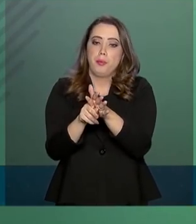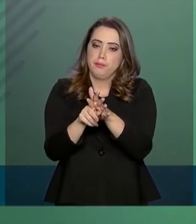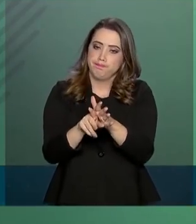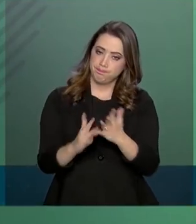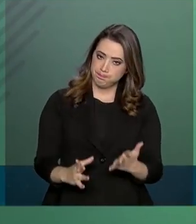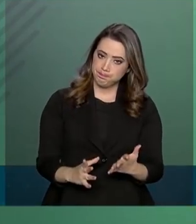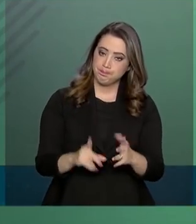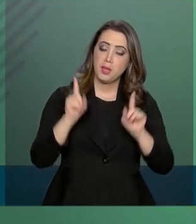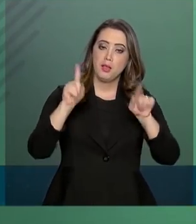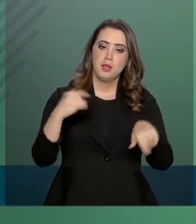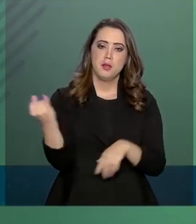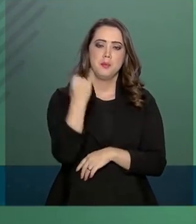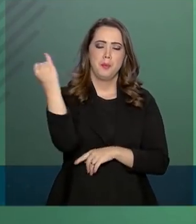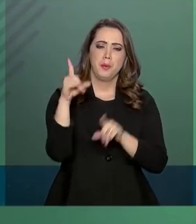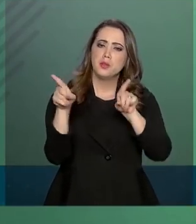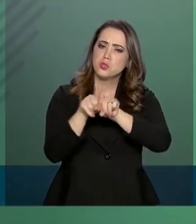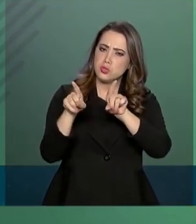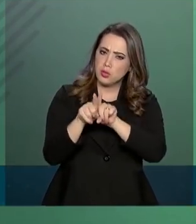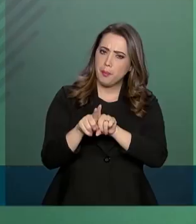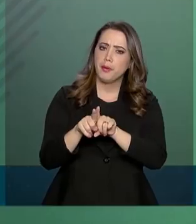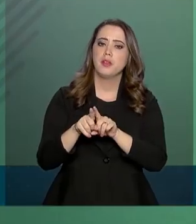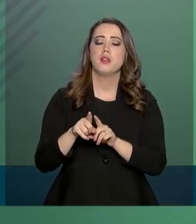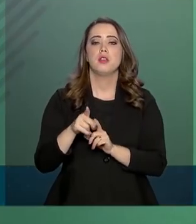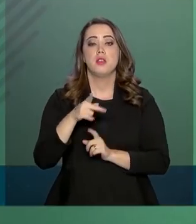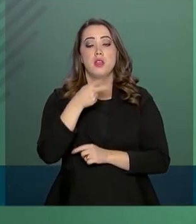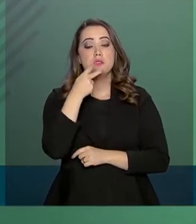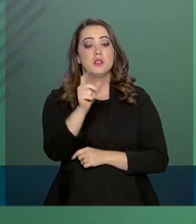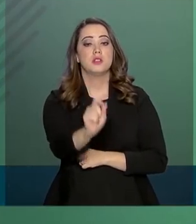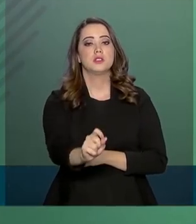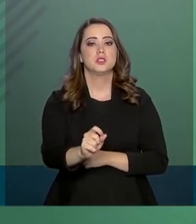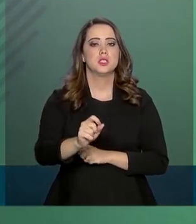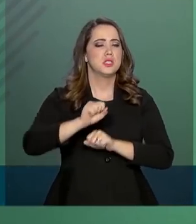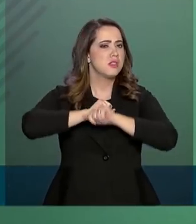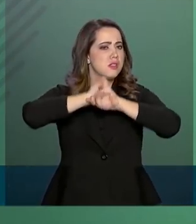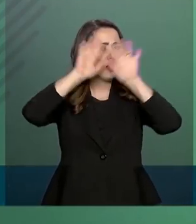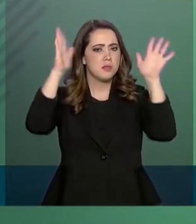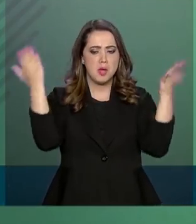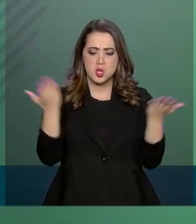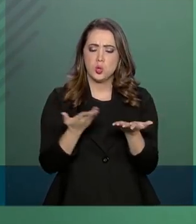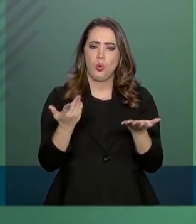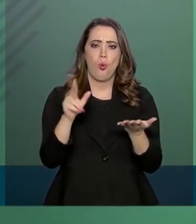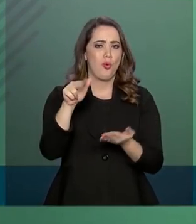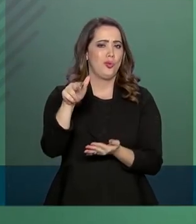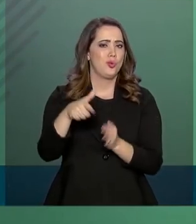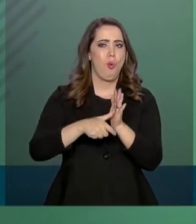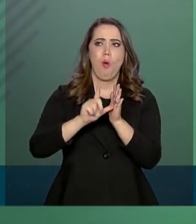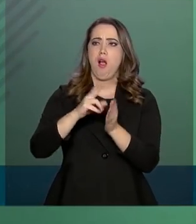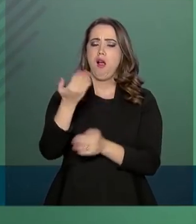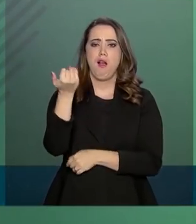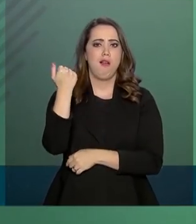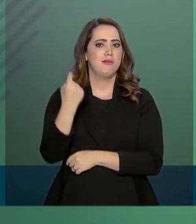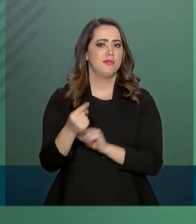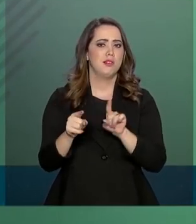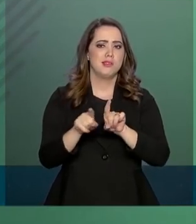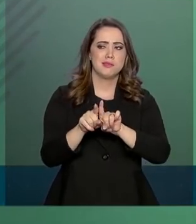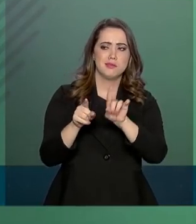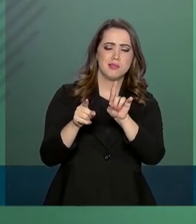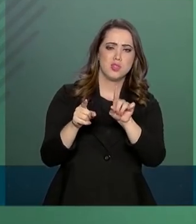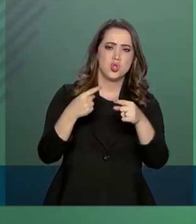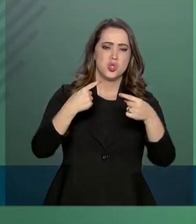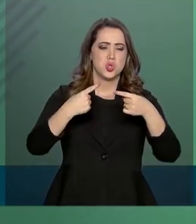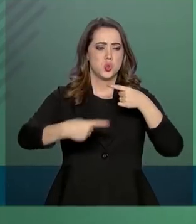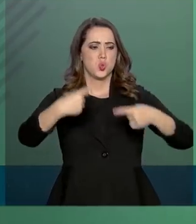que tamanho nível de transparência nunca foi observado em nenhuma das discussões de